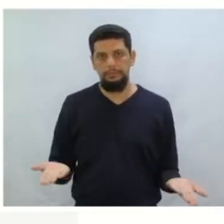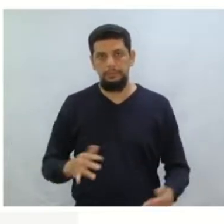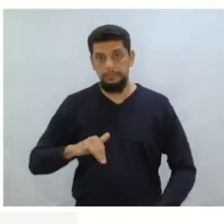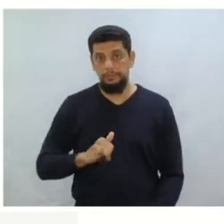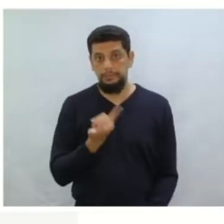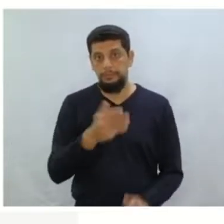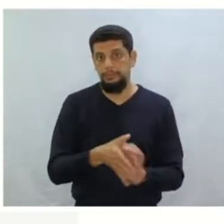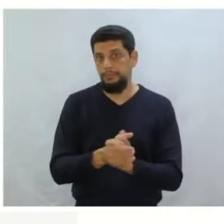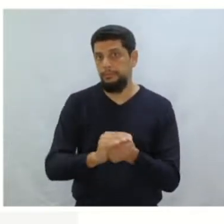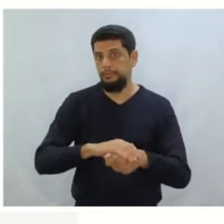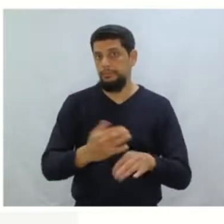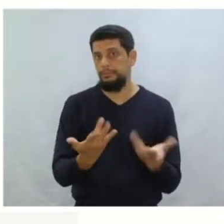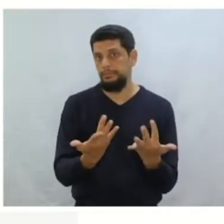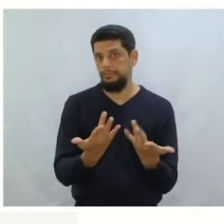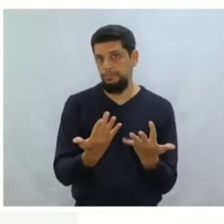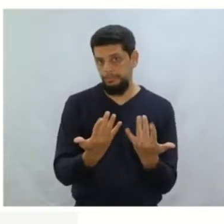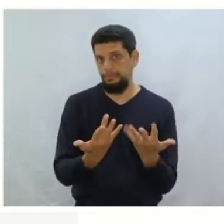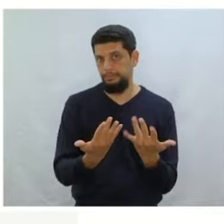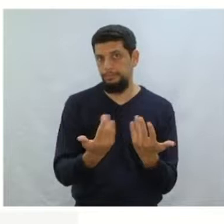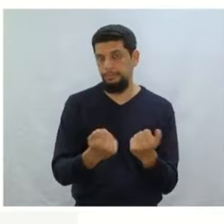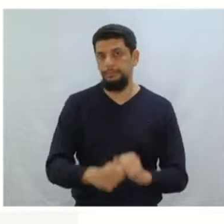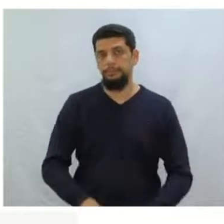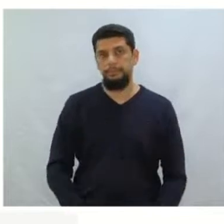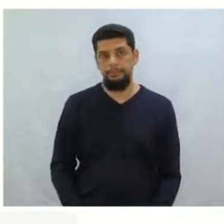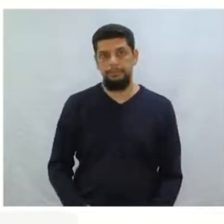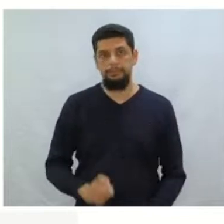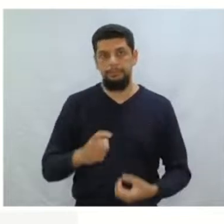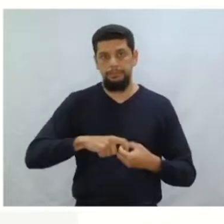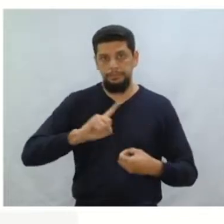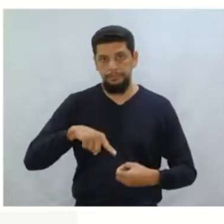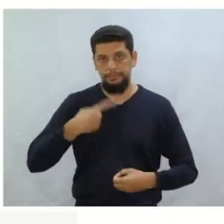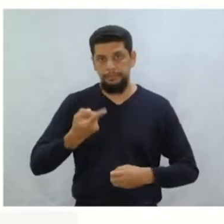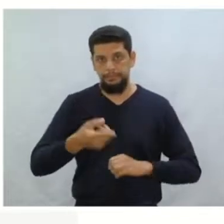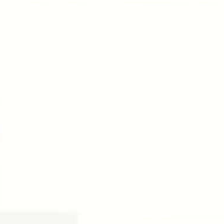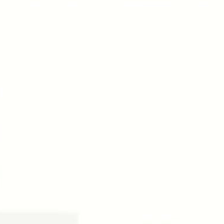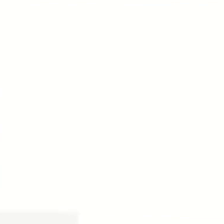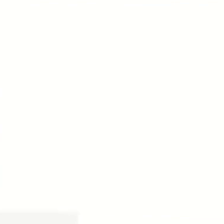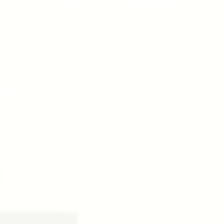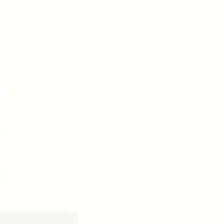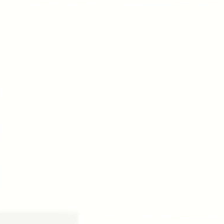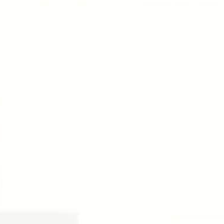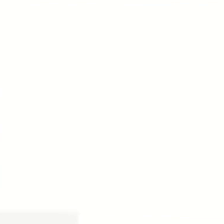materiais. Aproveita para lavar as mãos quem ainda não lavou e já retorna.